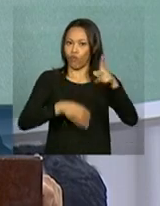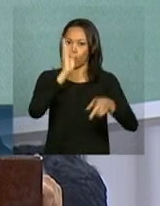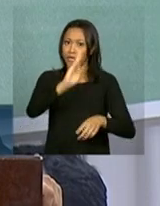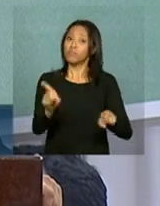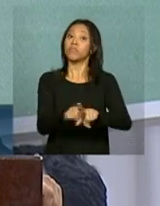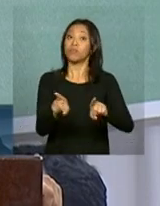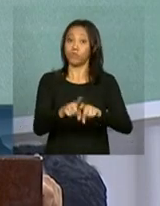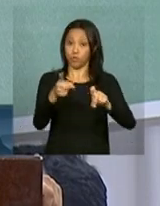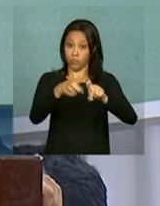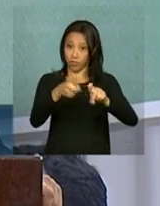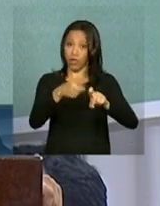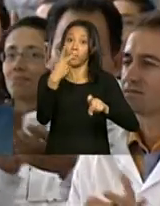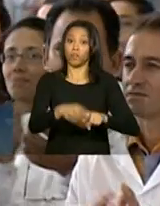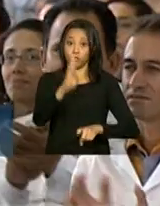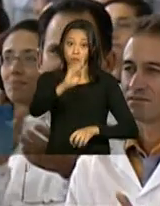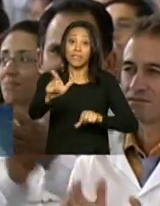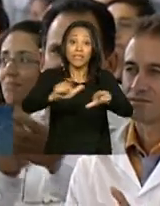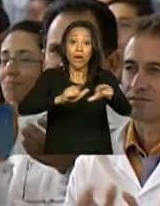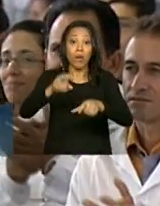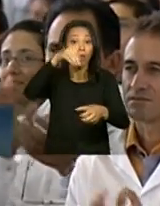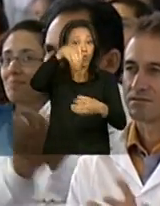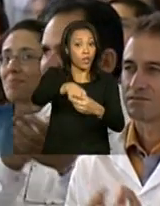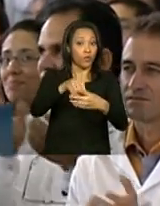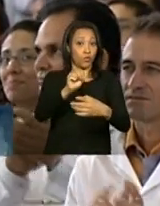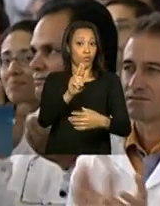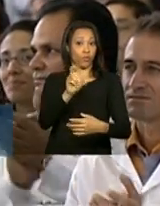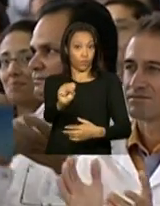médicos brasileiros que trabalham com o SUS.